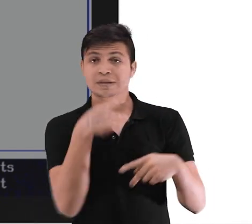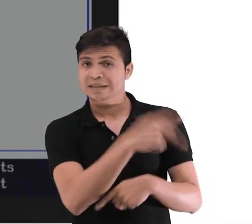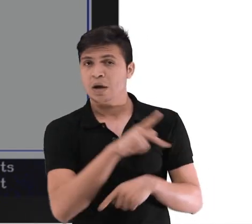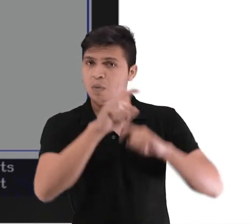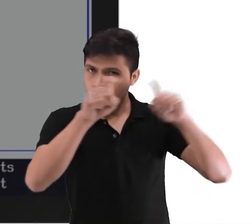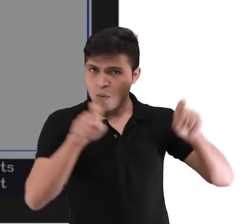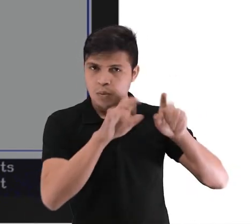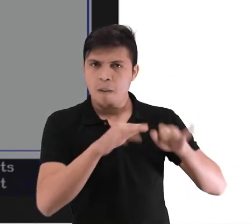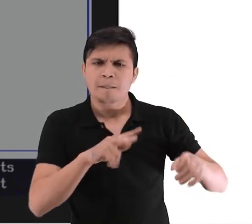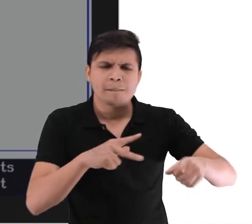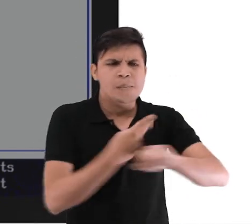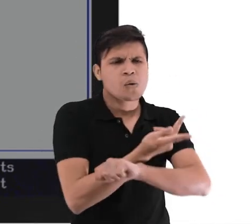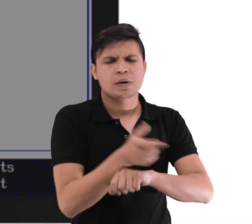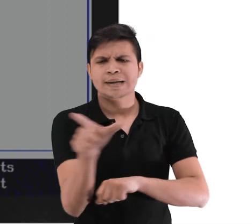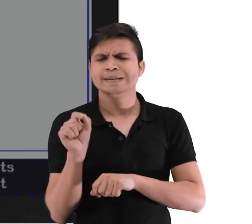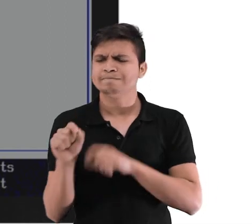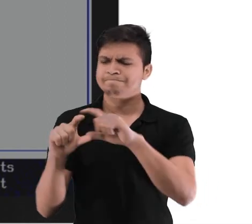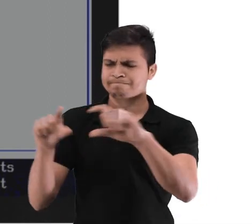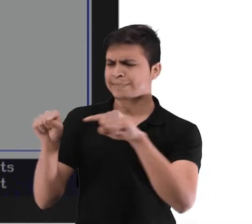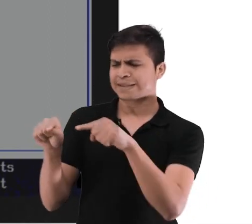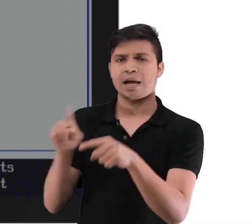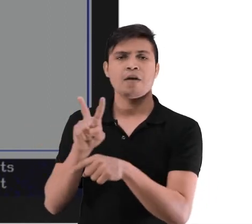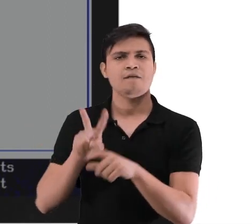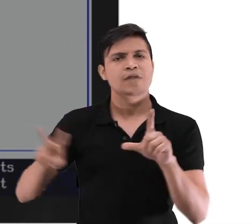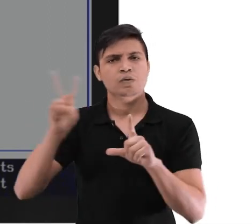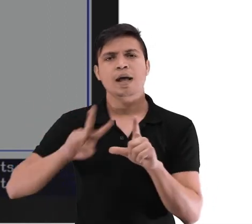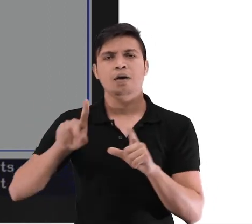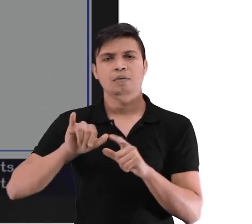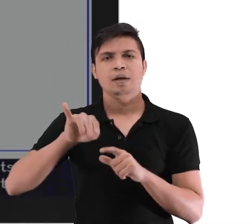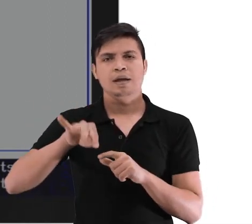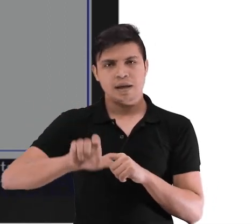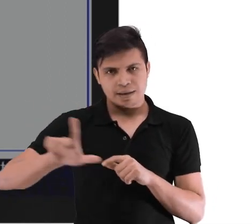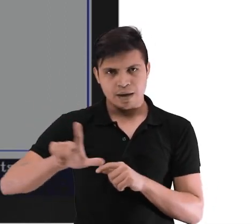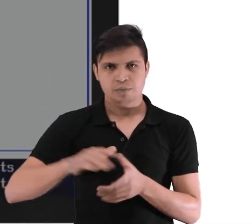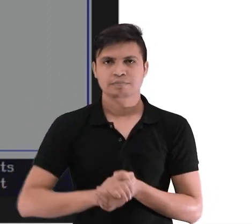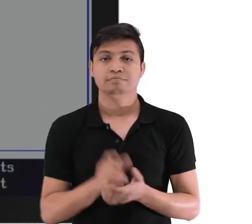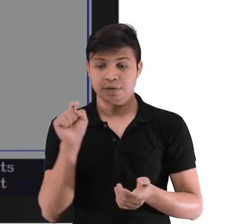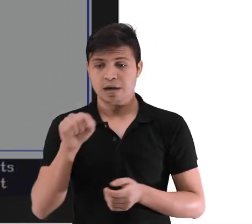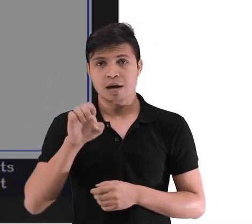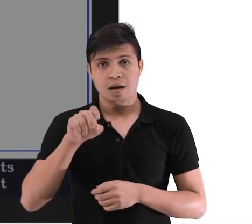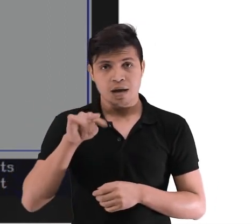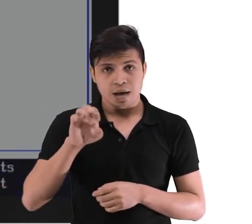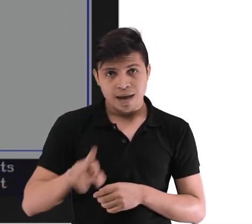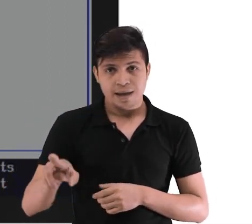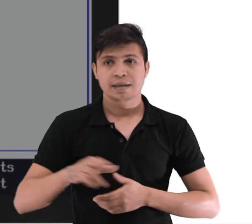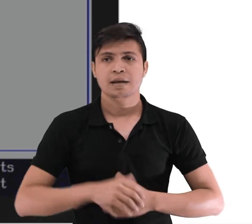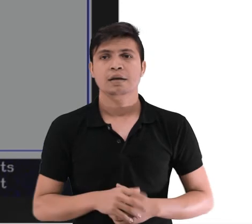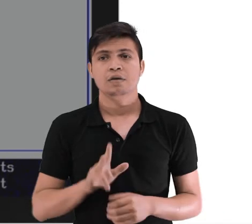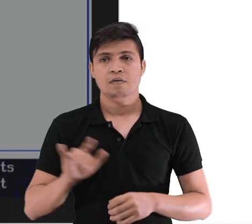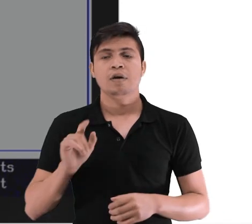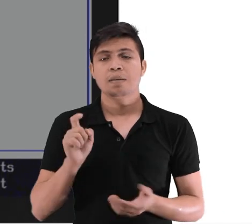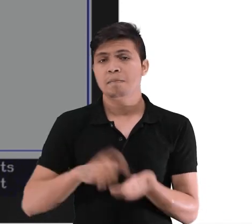essa opção de virtualização da Intel. Você vai clicar em Enter e vai marcar a